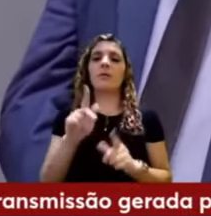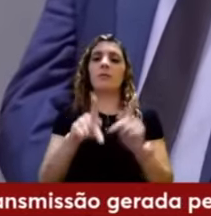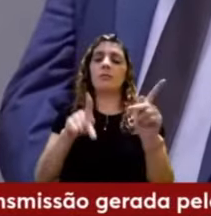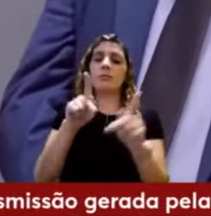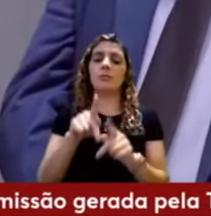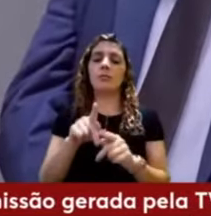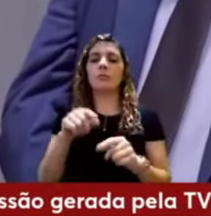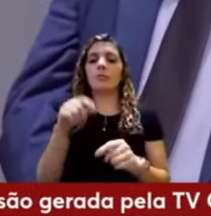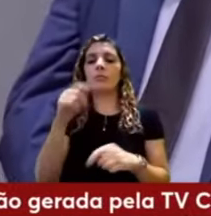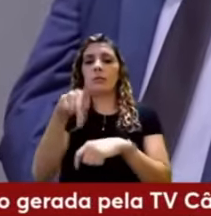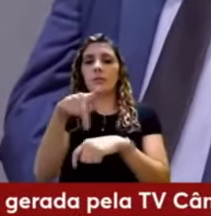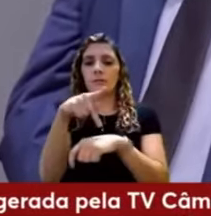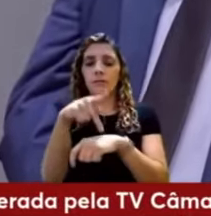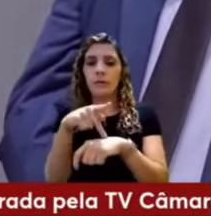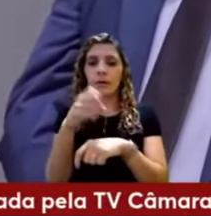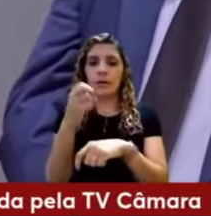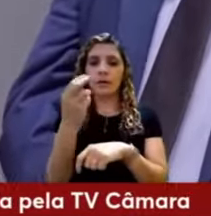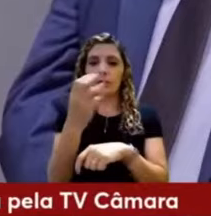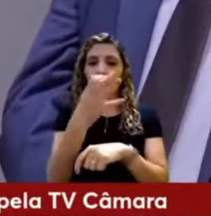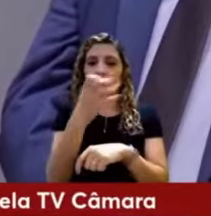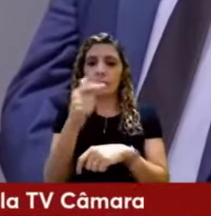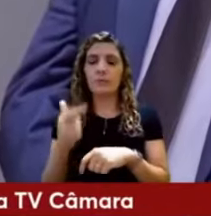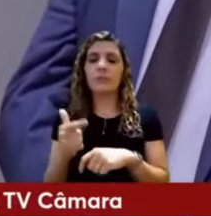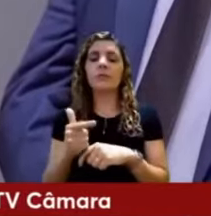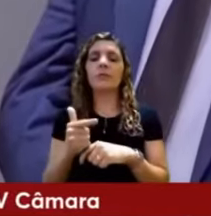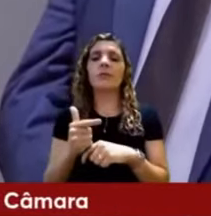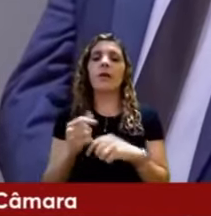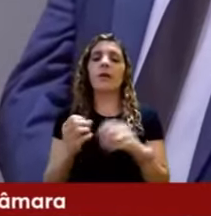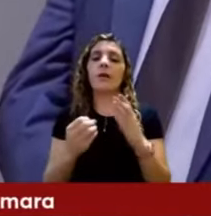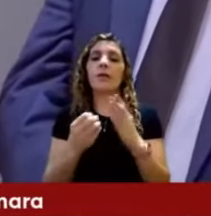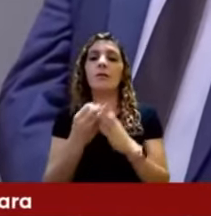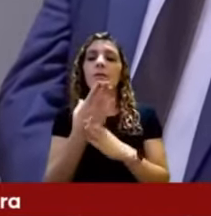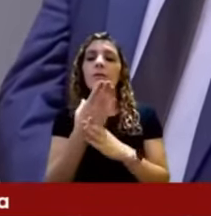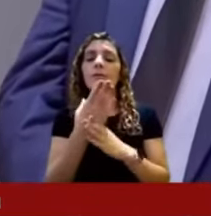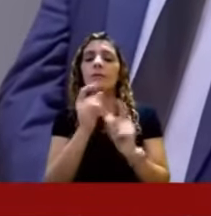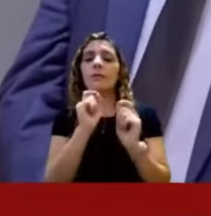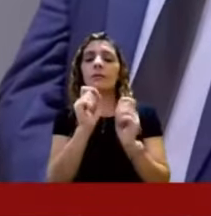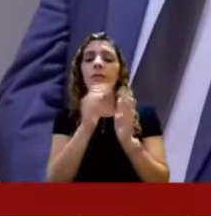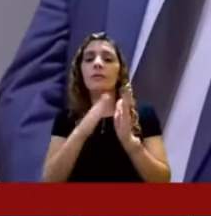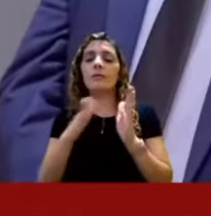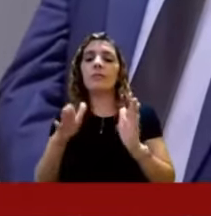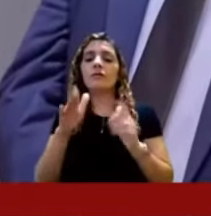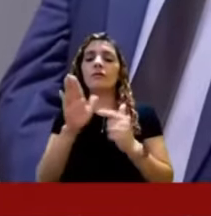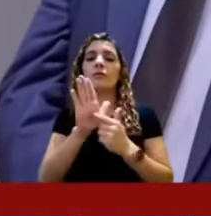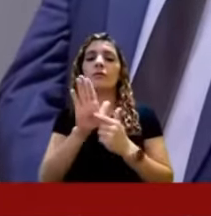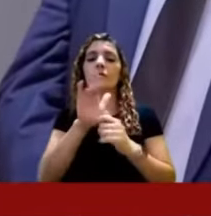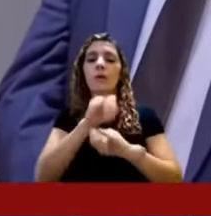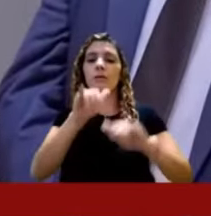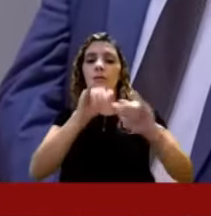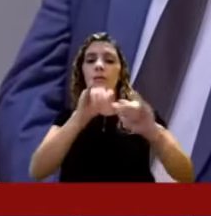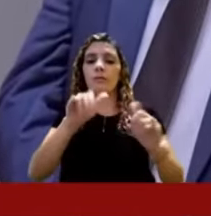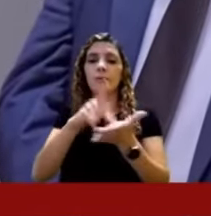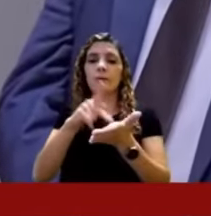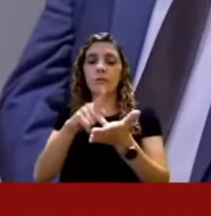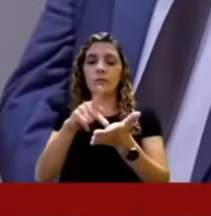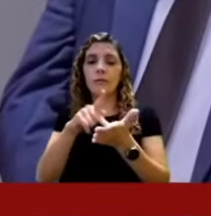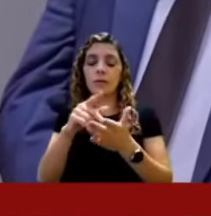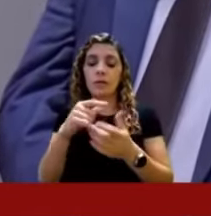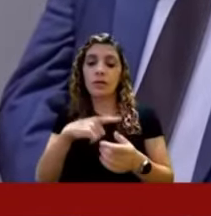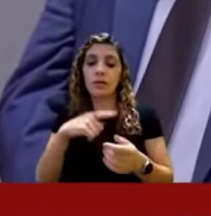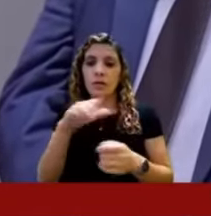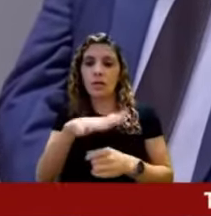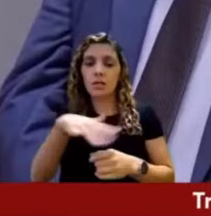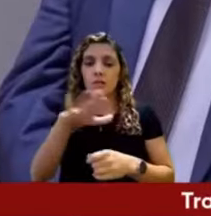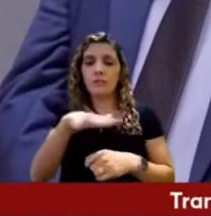país. O 247 se constitui numa ferramenta de informação da verdade, e é onde a gente tem espaço para fazer os debates de